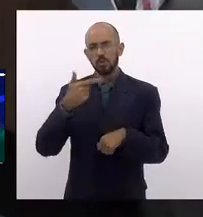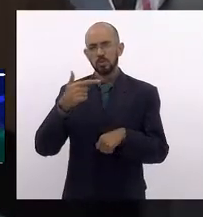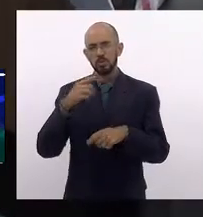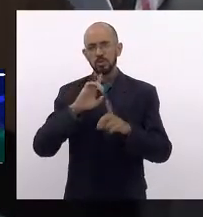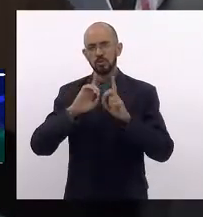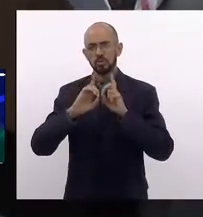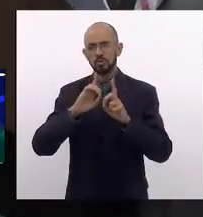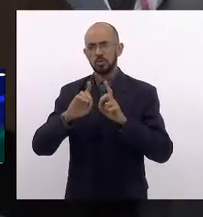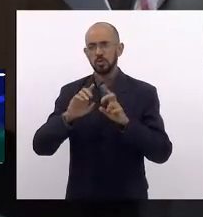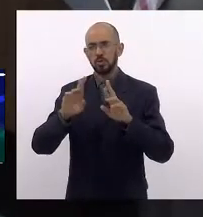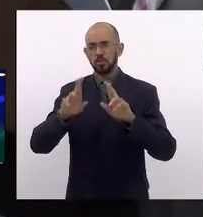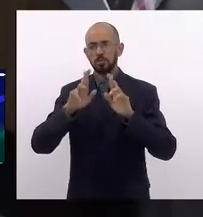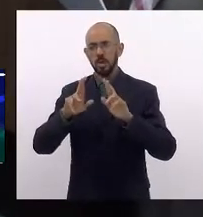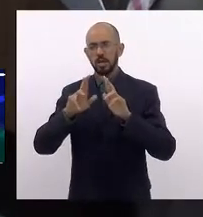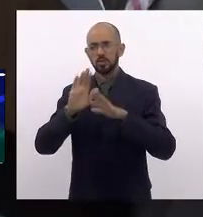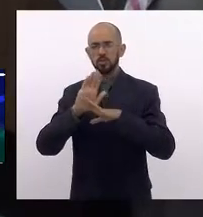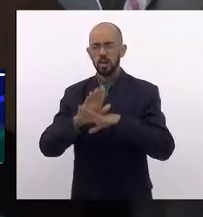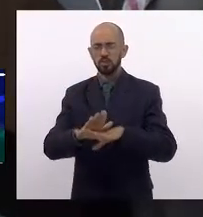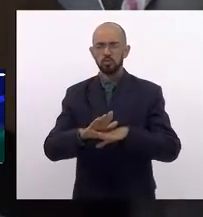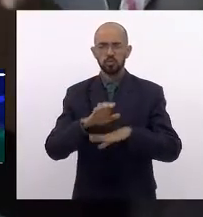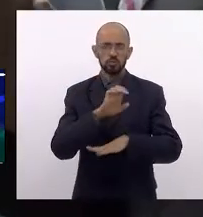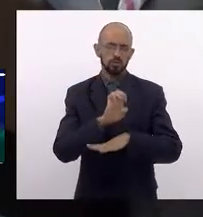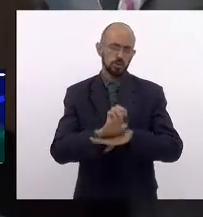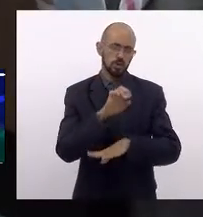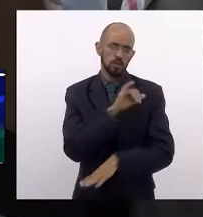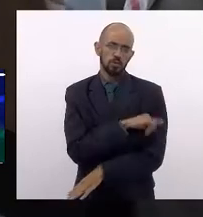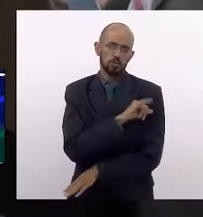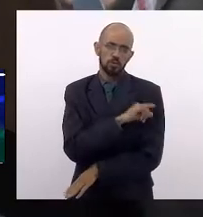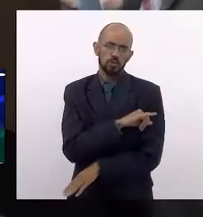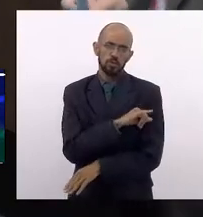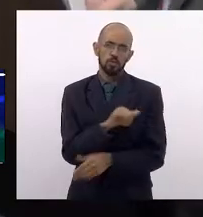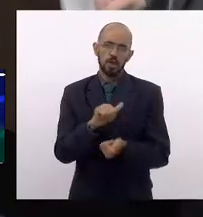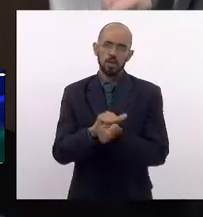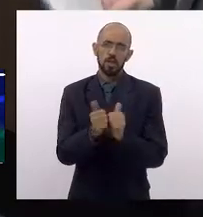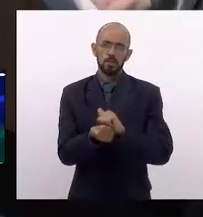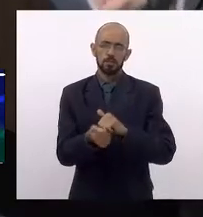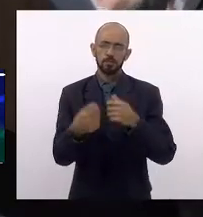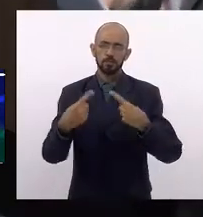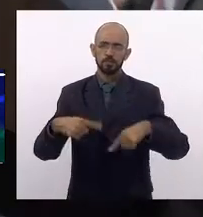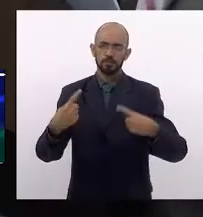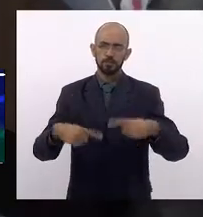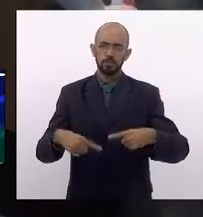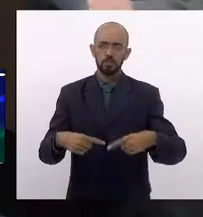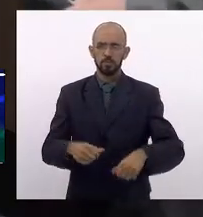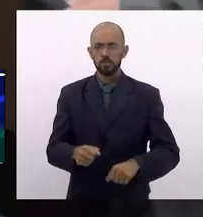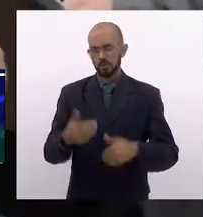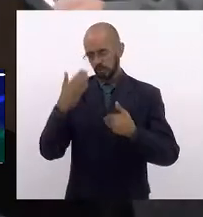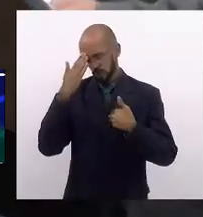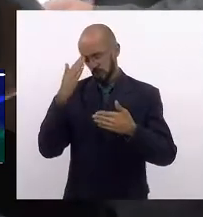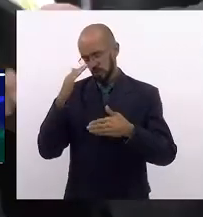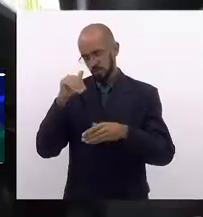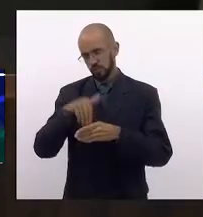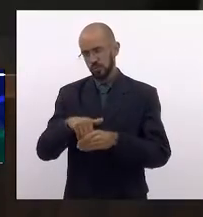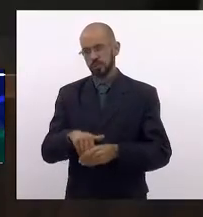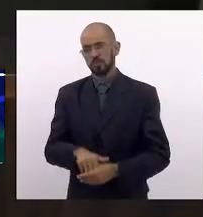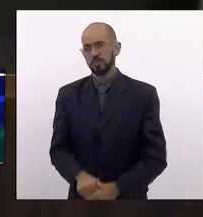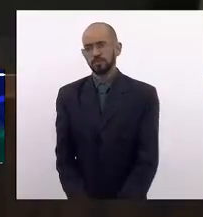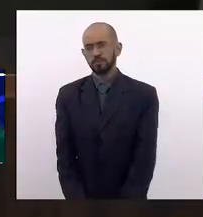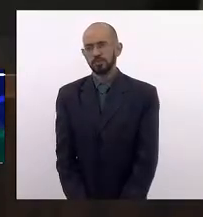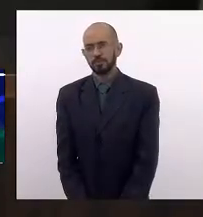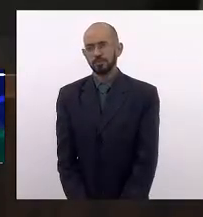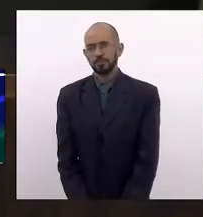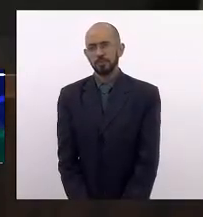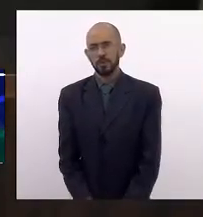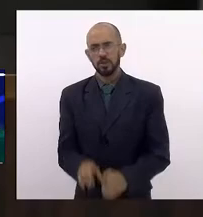espero que isso possa ajudar o estado de Janeiro a estrutura uma política de estado da educação popular agradeço então que a votação da Renata e